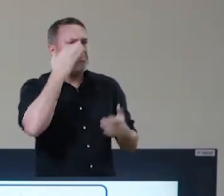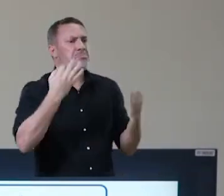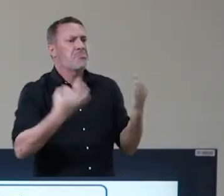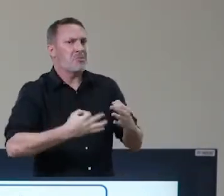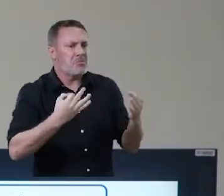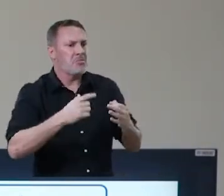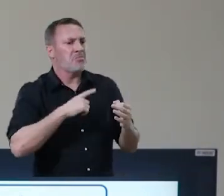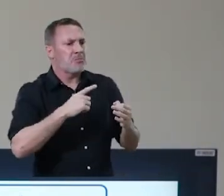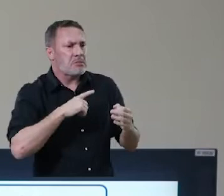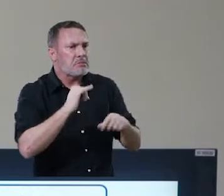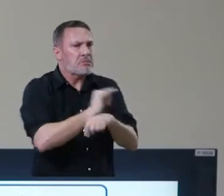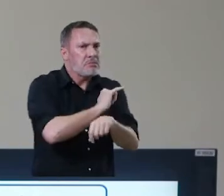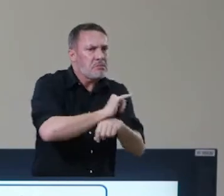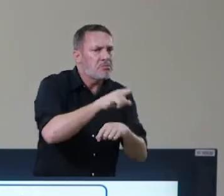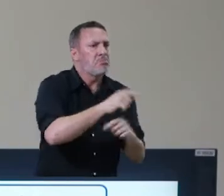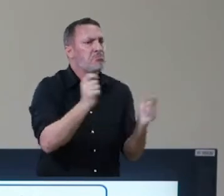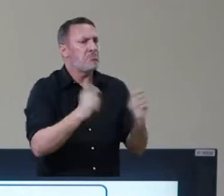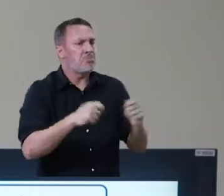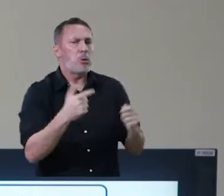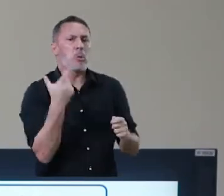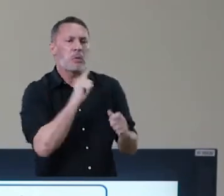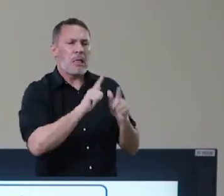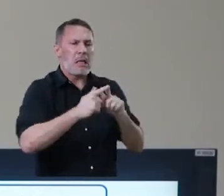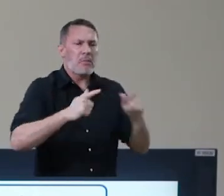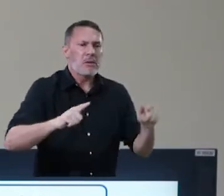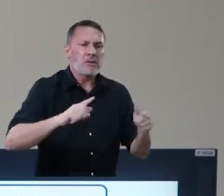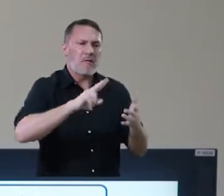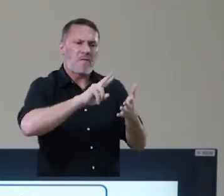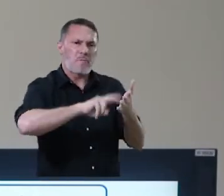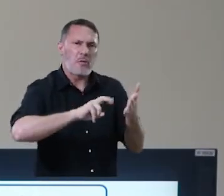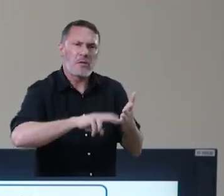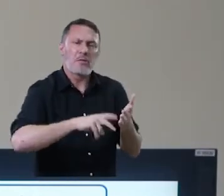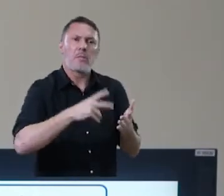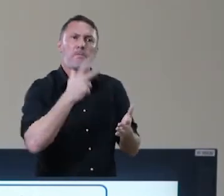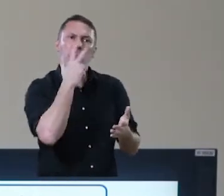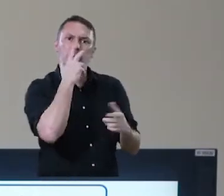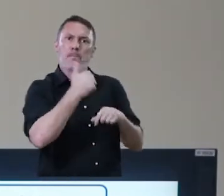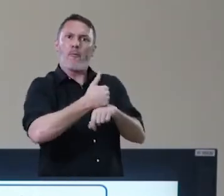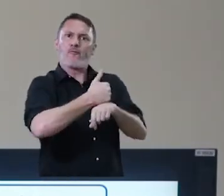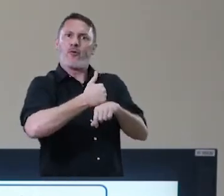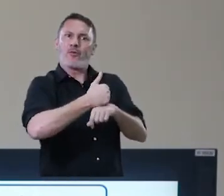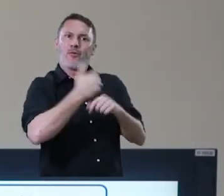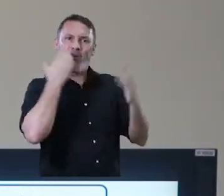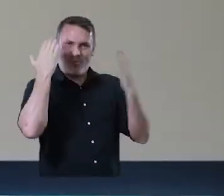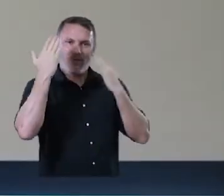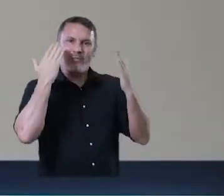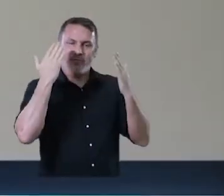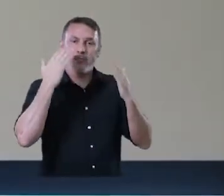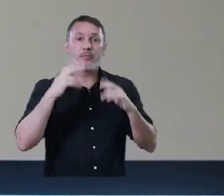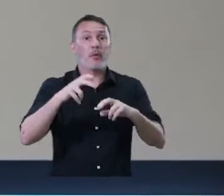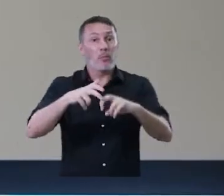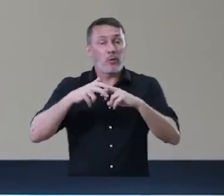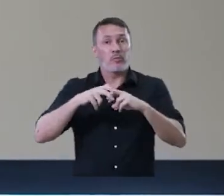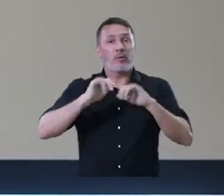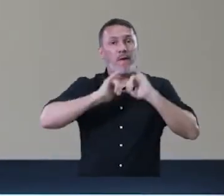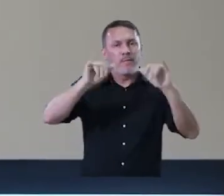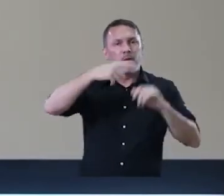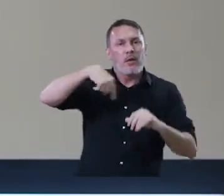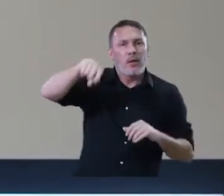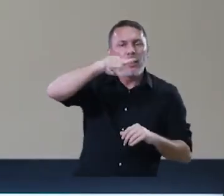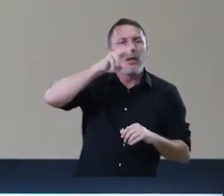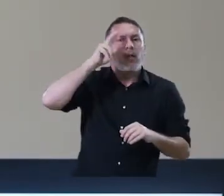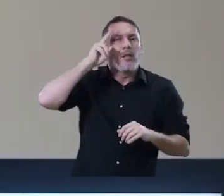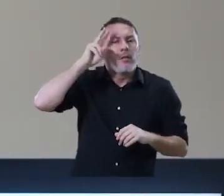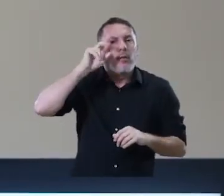uma perfeita, uma excelente capacidade gramatical, quase um nível profissional. Então vale lembrar, meu aluno,